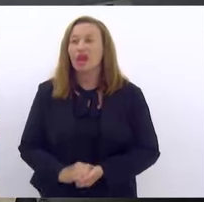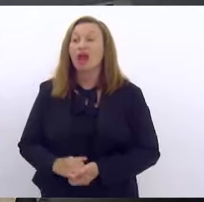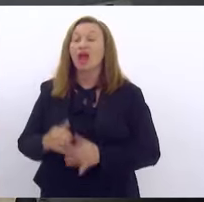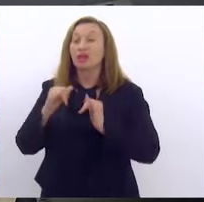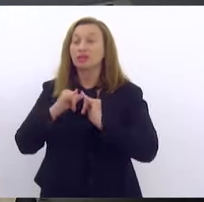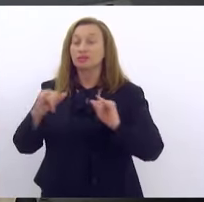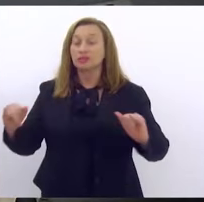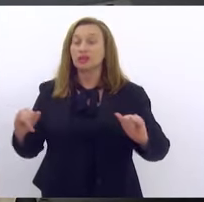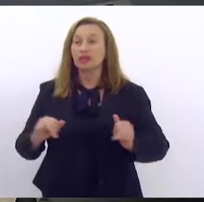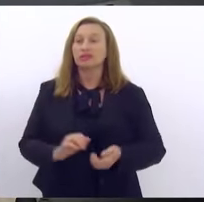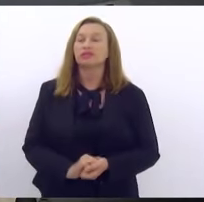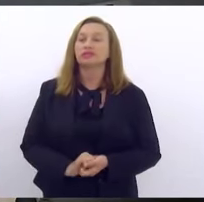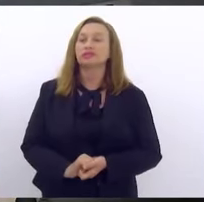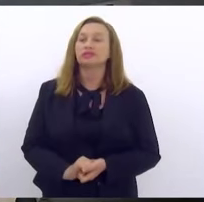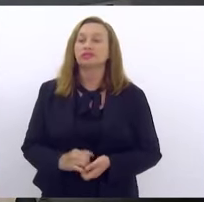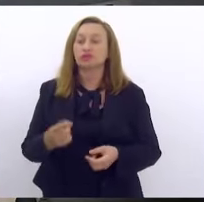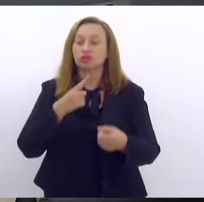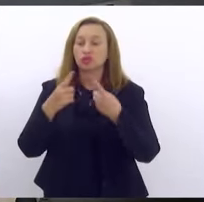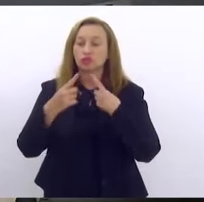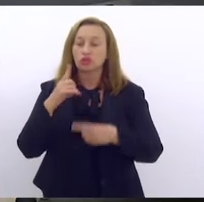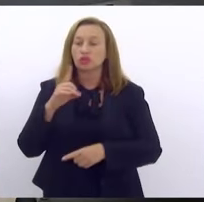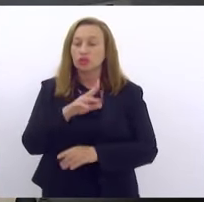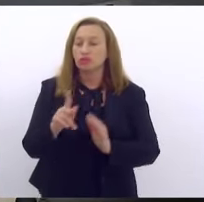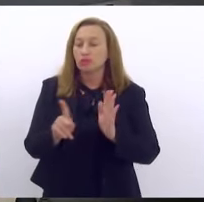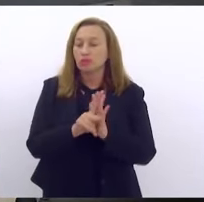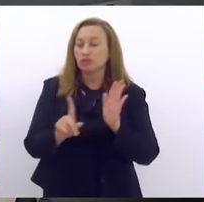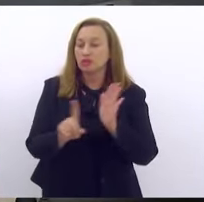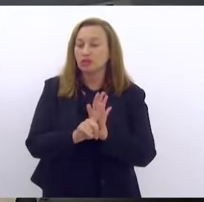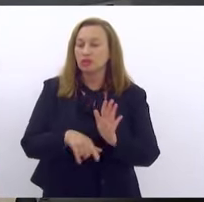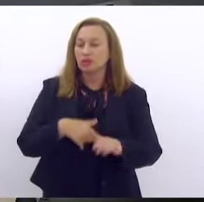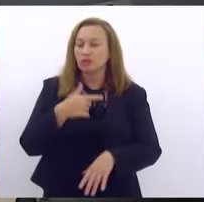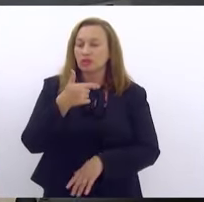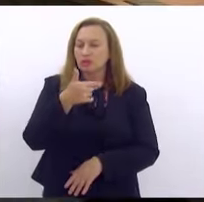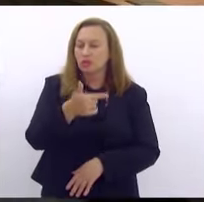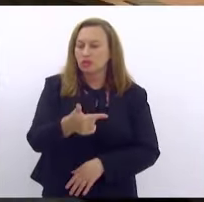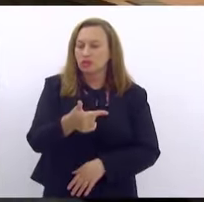Anuncio, em regime de prioridade em discussão única, projeto de lei número